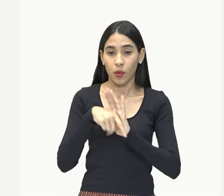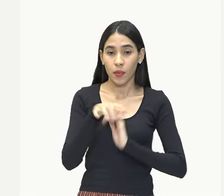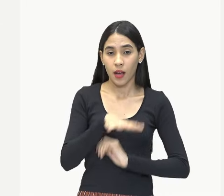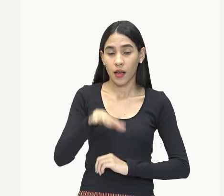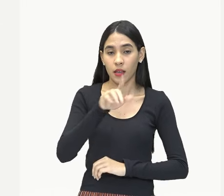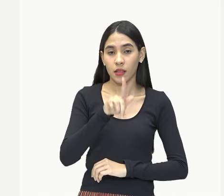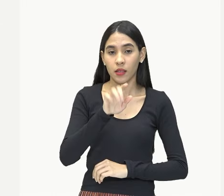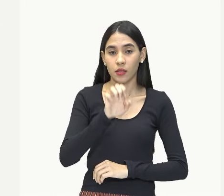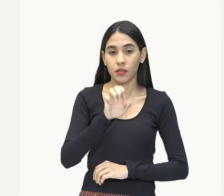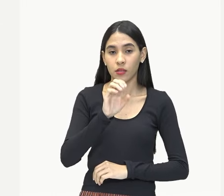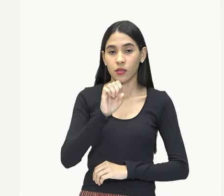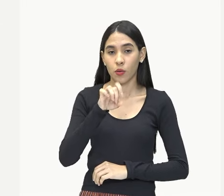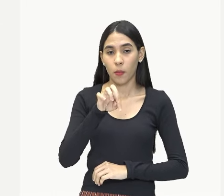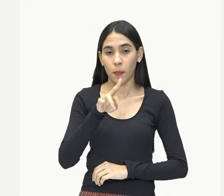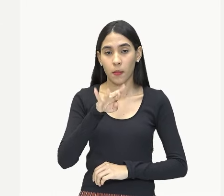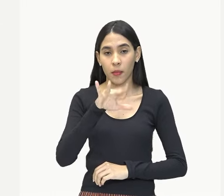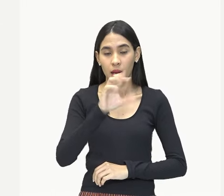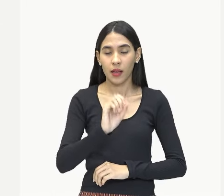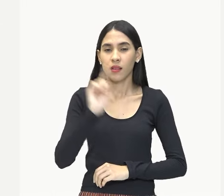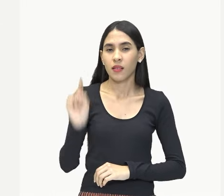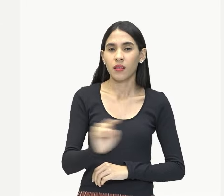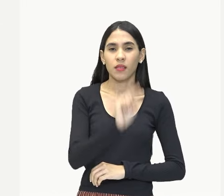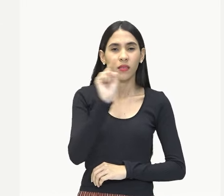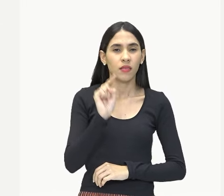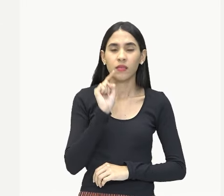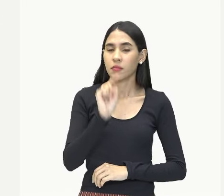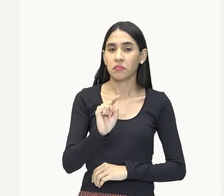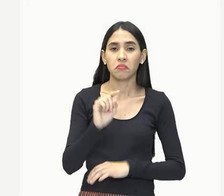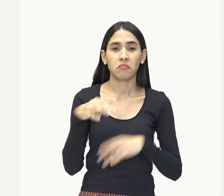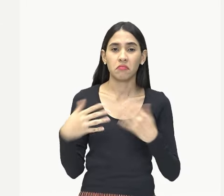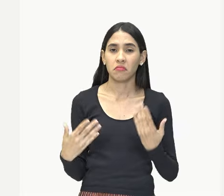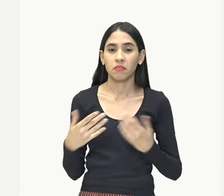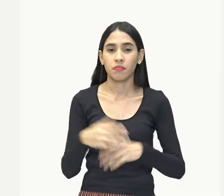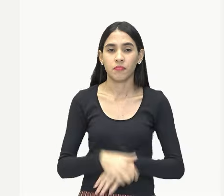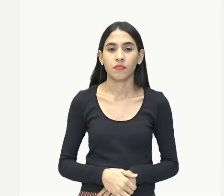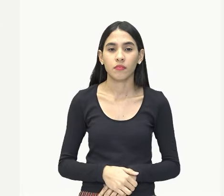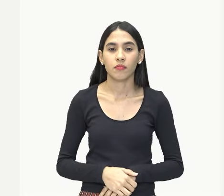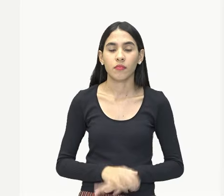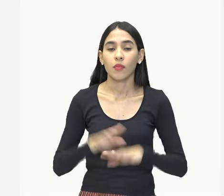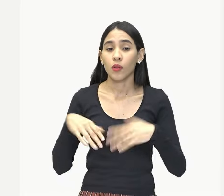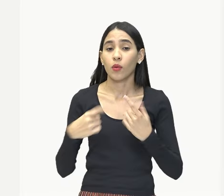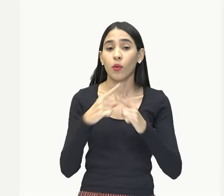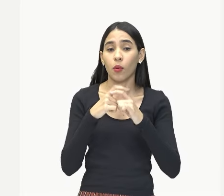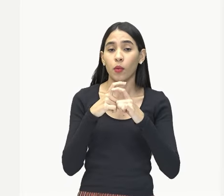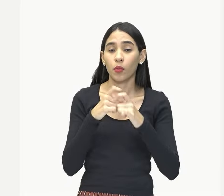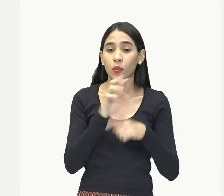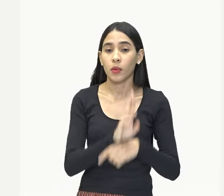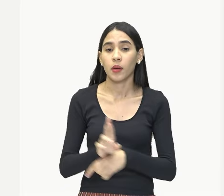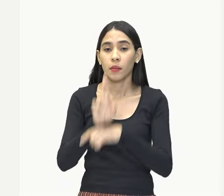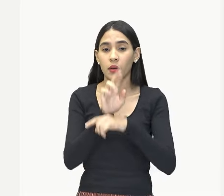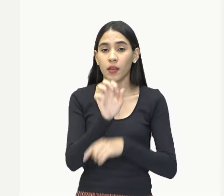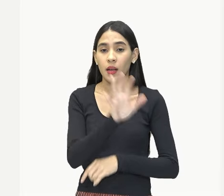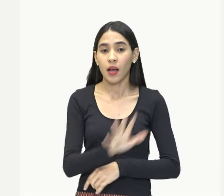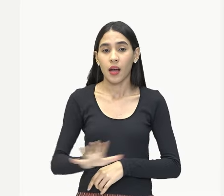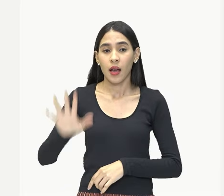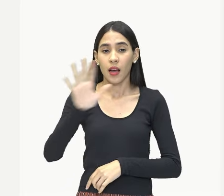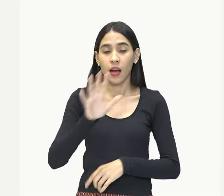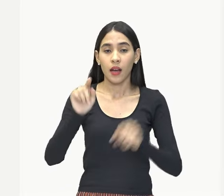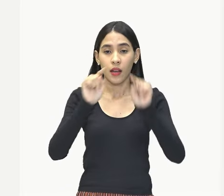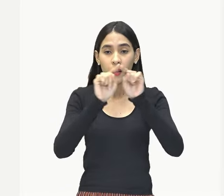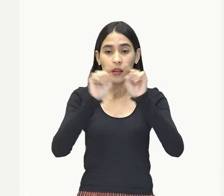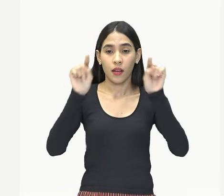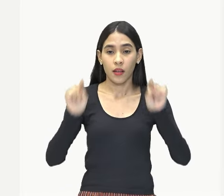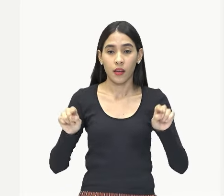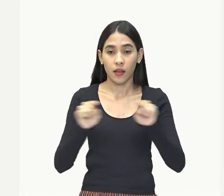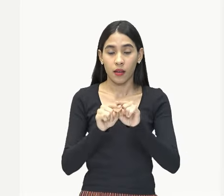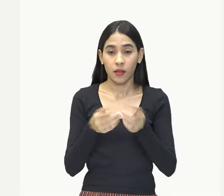geometria, a primeira interrogação nos diz o seguinte: qual o monômio que representa a área da figura